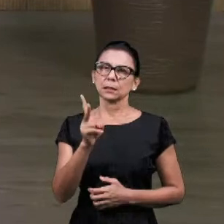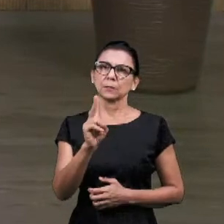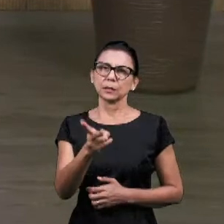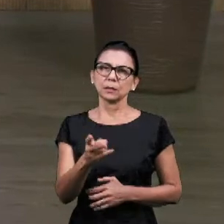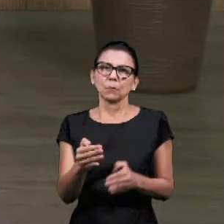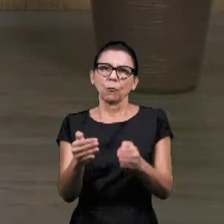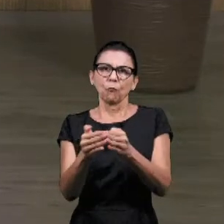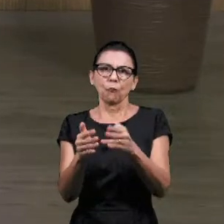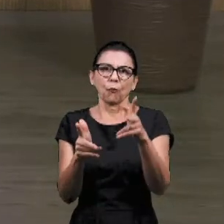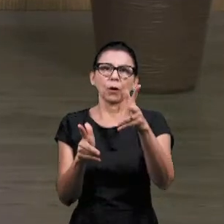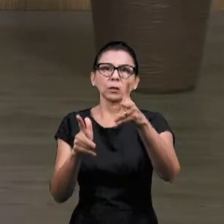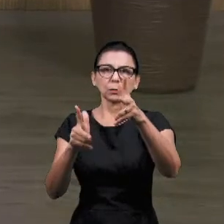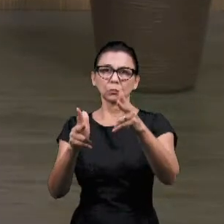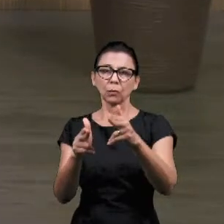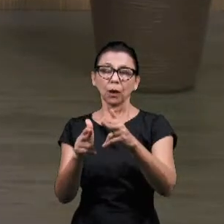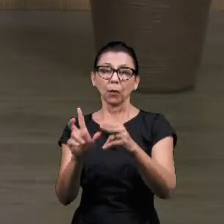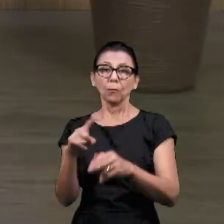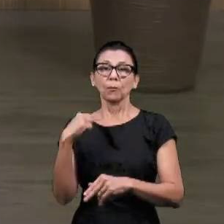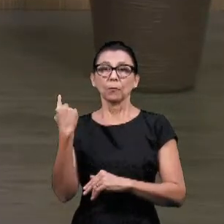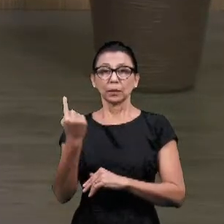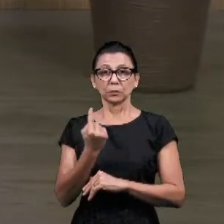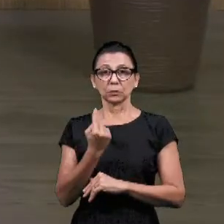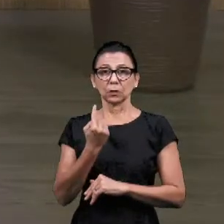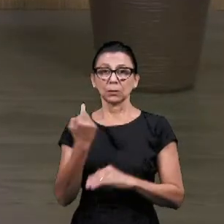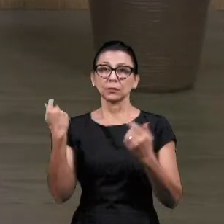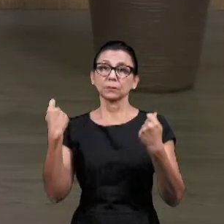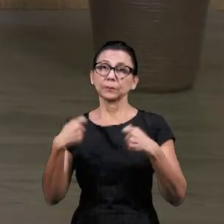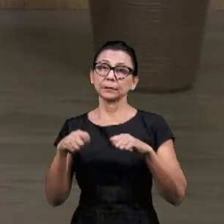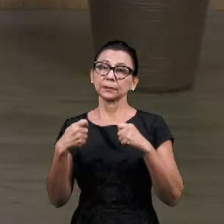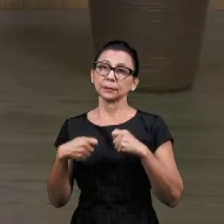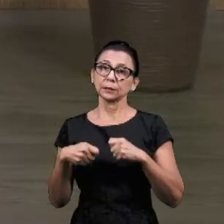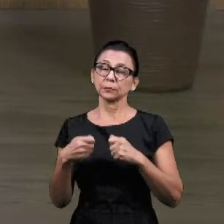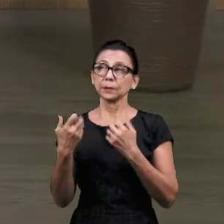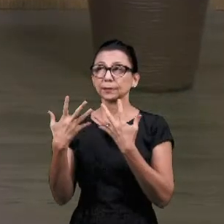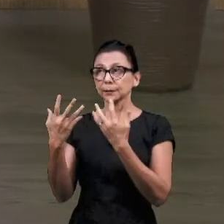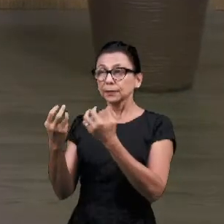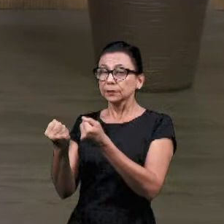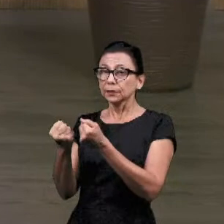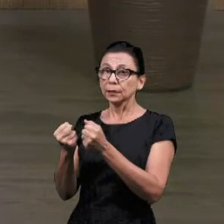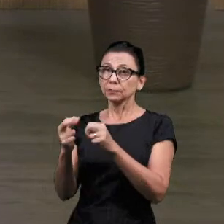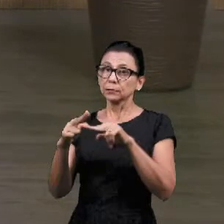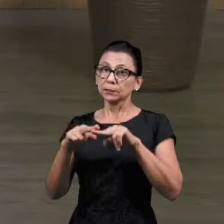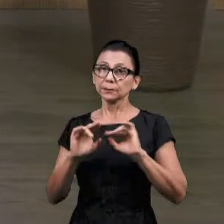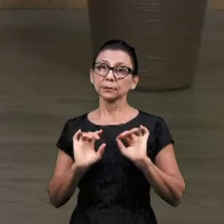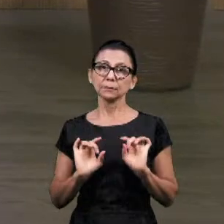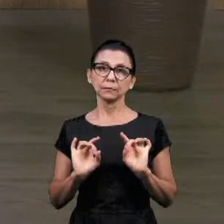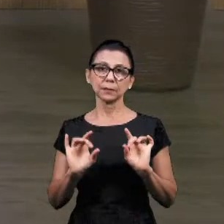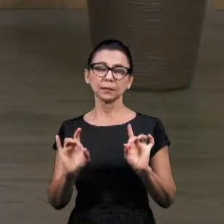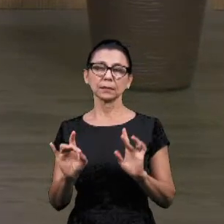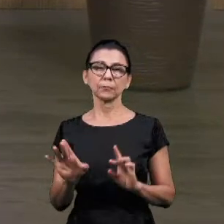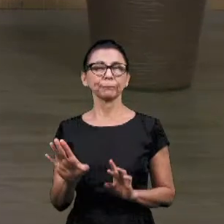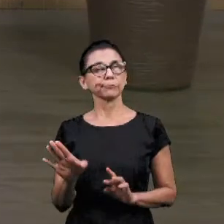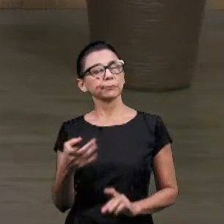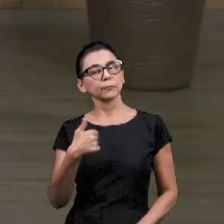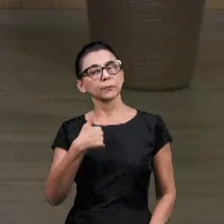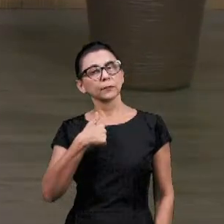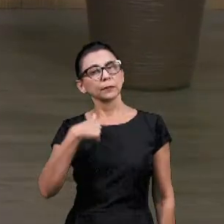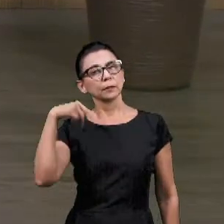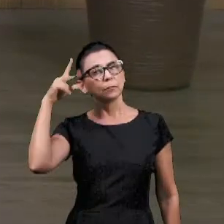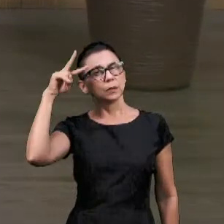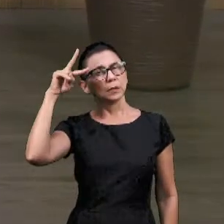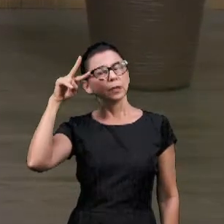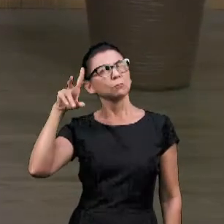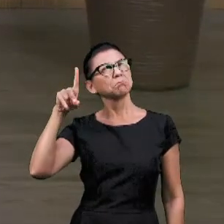ela precisa ser recebida por nós e vivida de maneira toda especial, né? Eu me lembro que outro dia nós